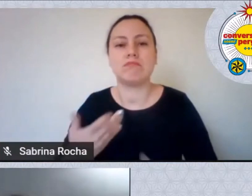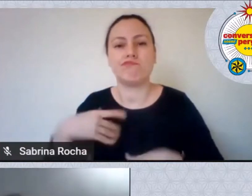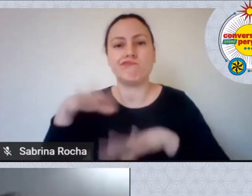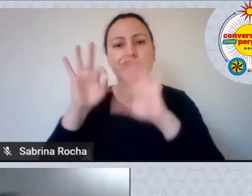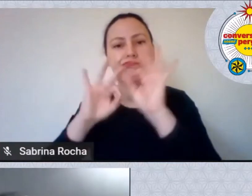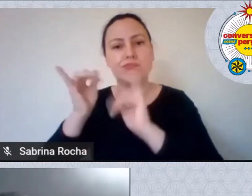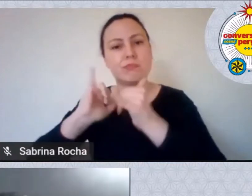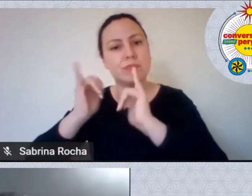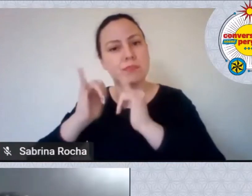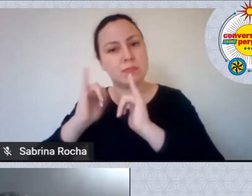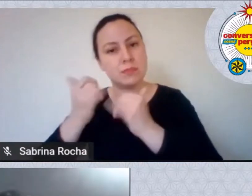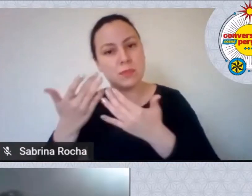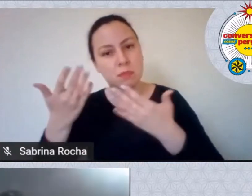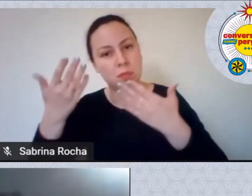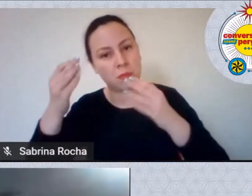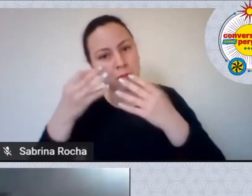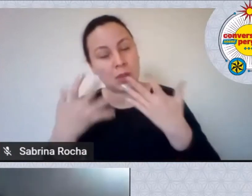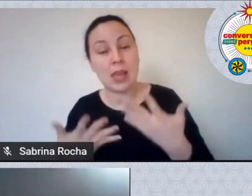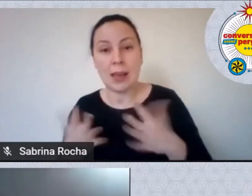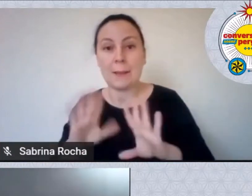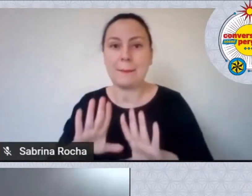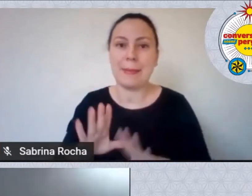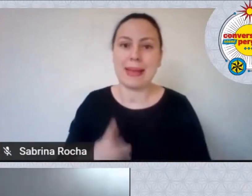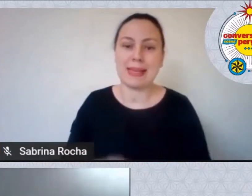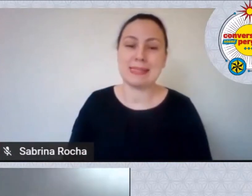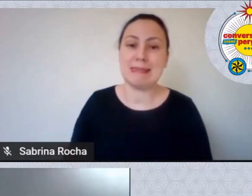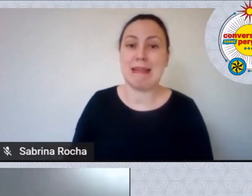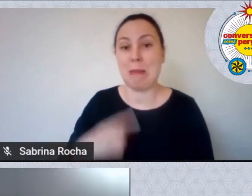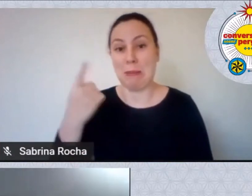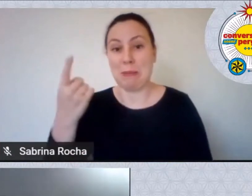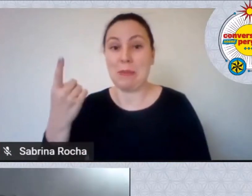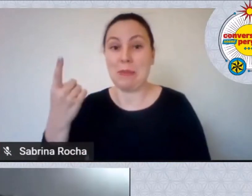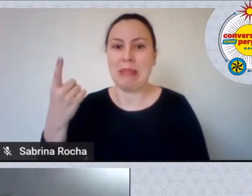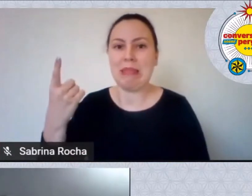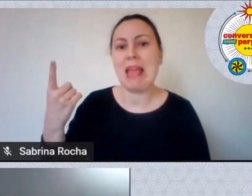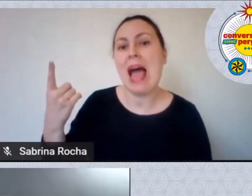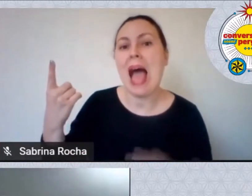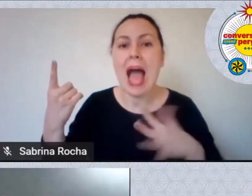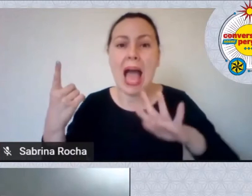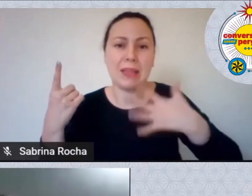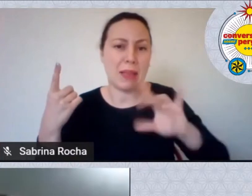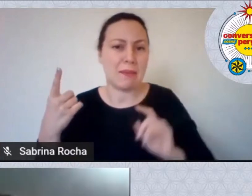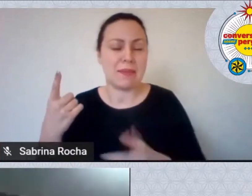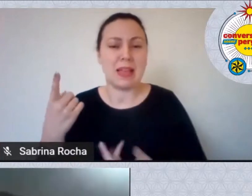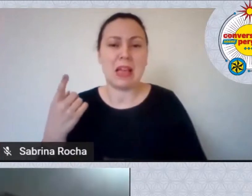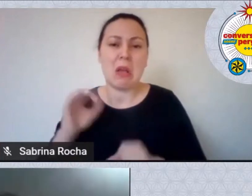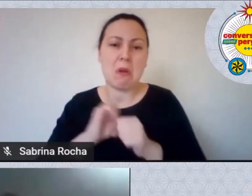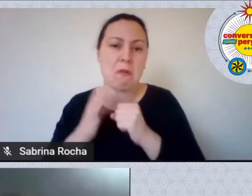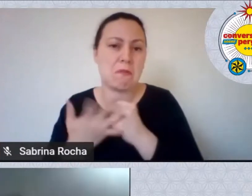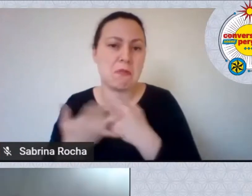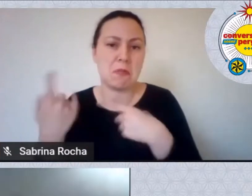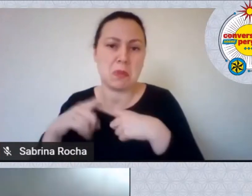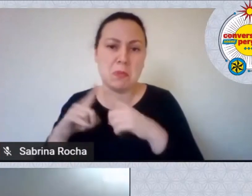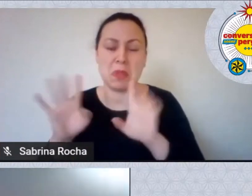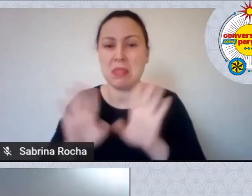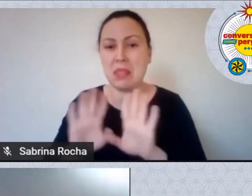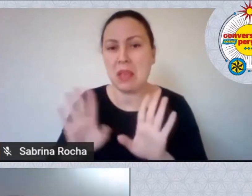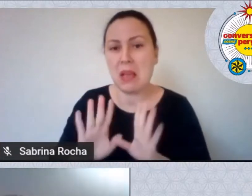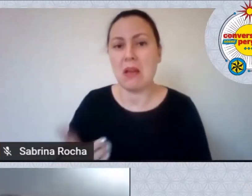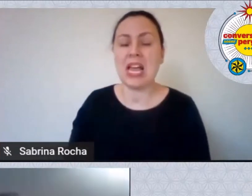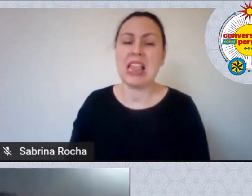pessoas, começaram a dizer, não, peraí, mas isso é relativo, não é bem assim, tem a